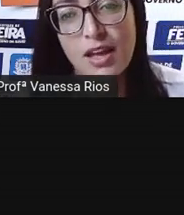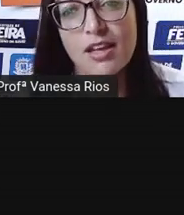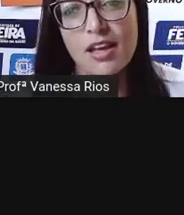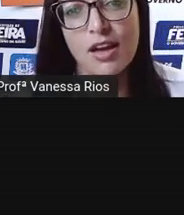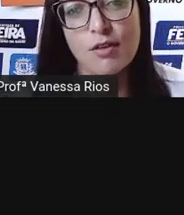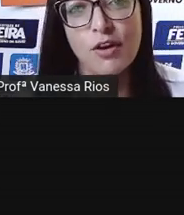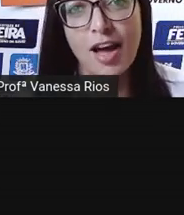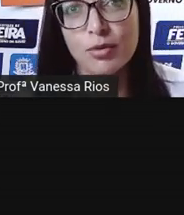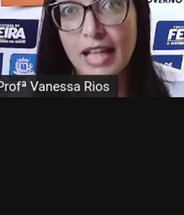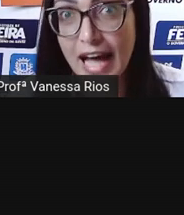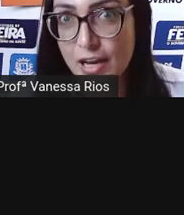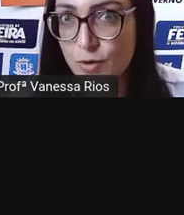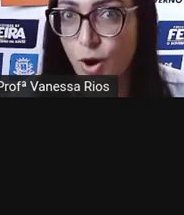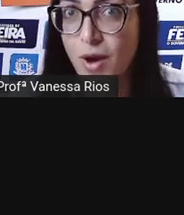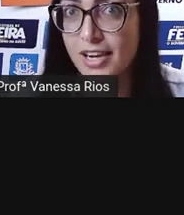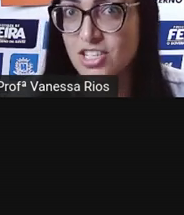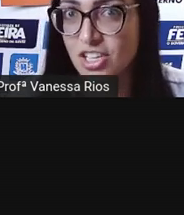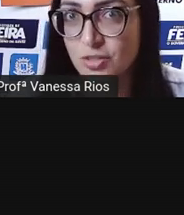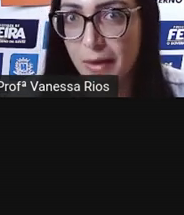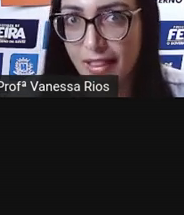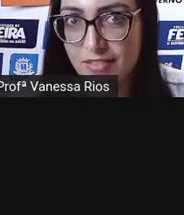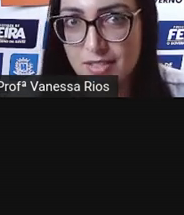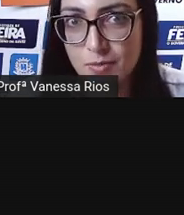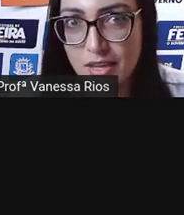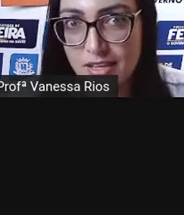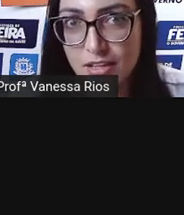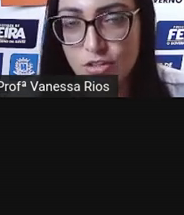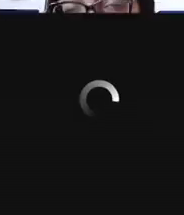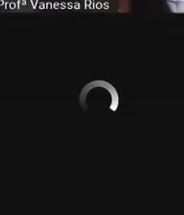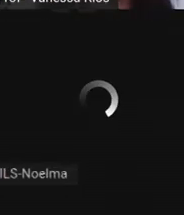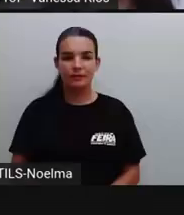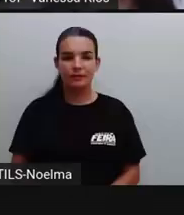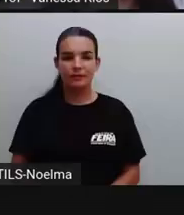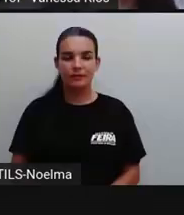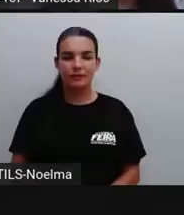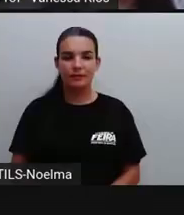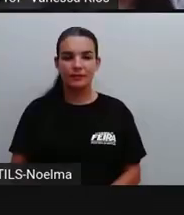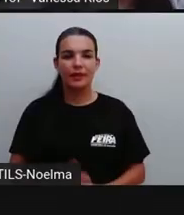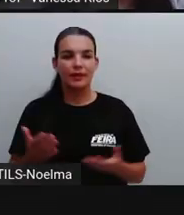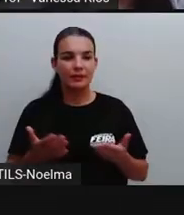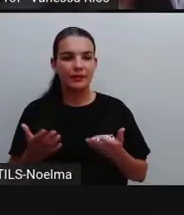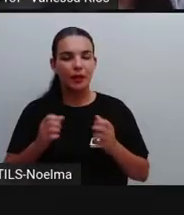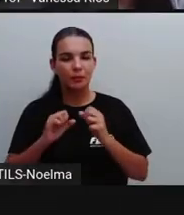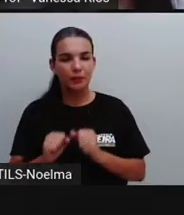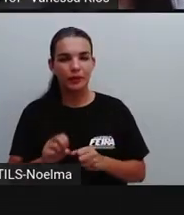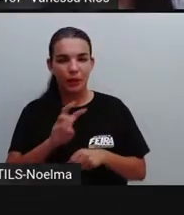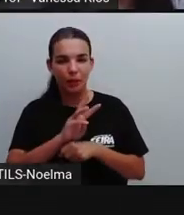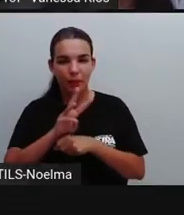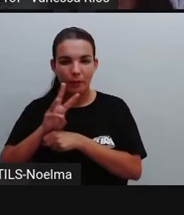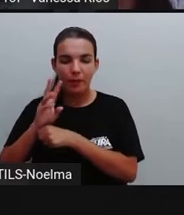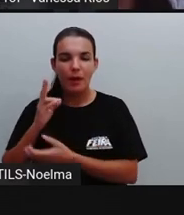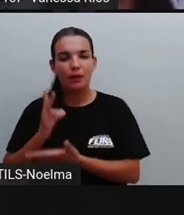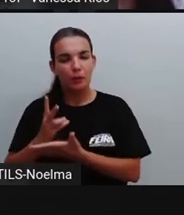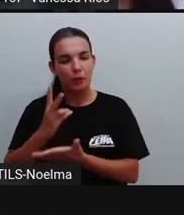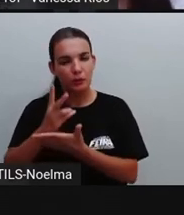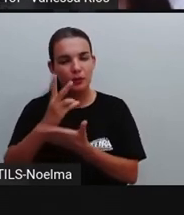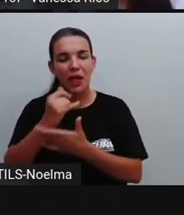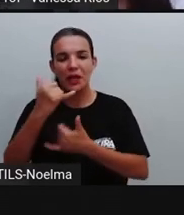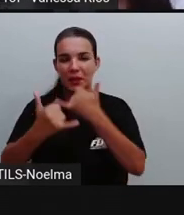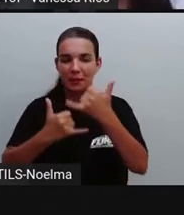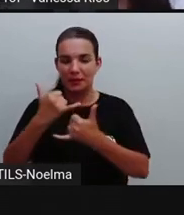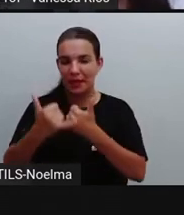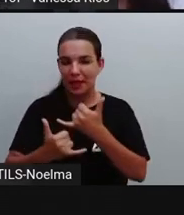certo? É um vocabulário, ó, uma lista de palavras bem grande. Mas você pode copiar o link e dar continuidade, né?